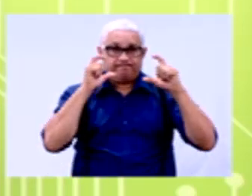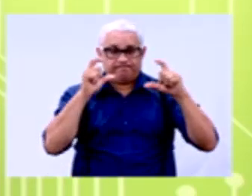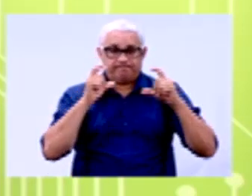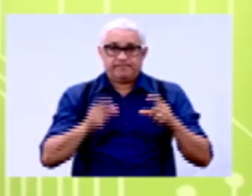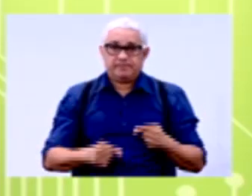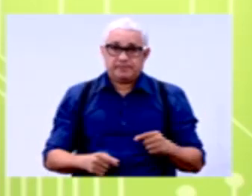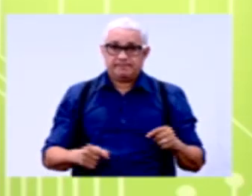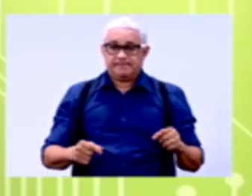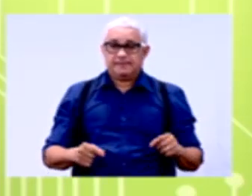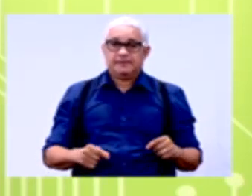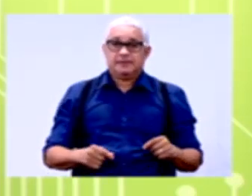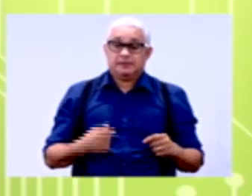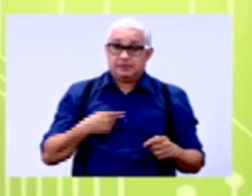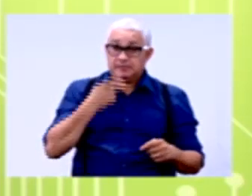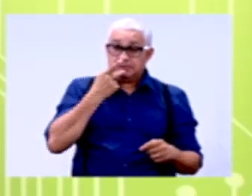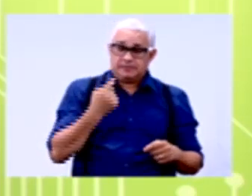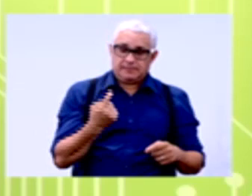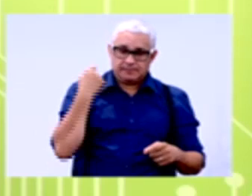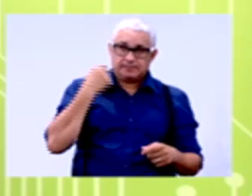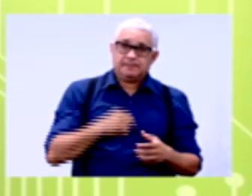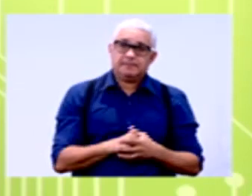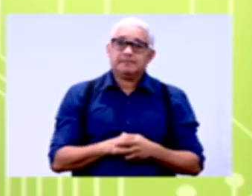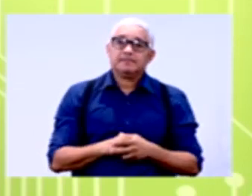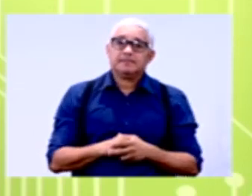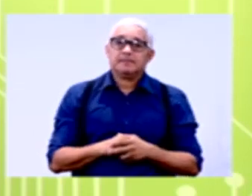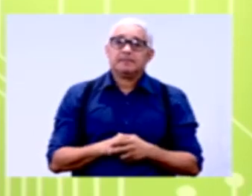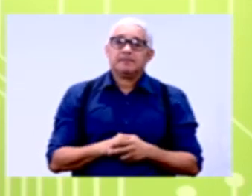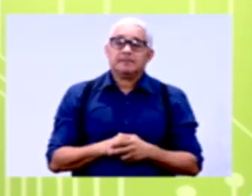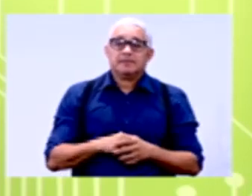que eu falei agora há pouco, né, é que